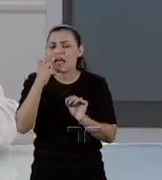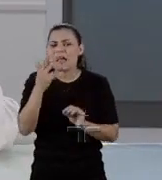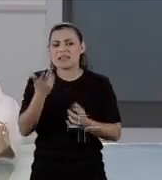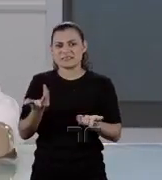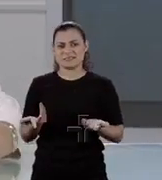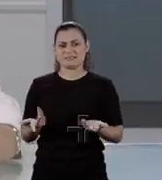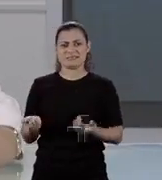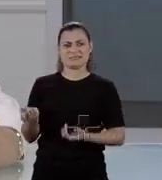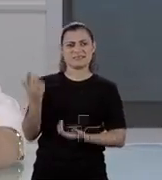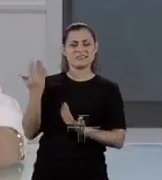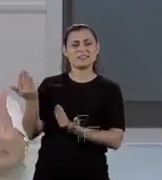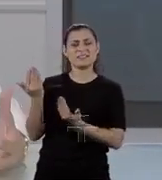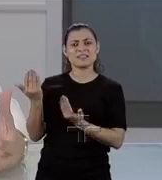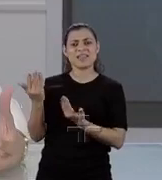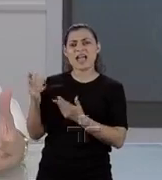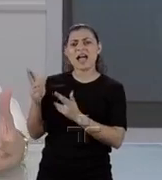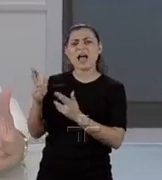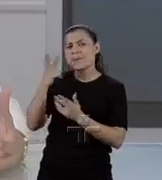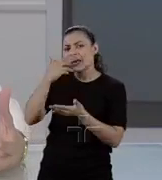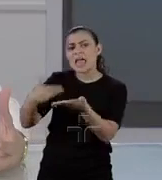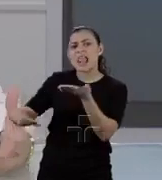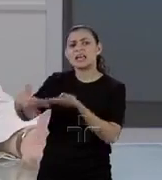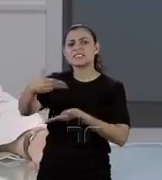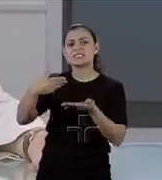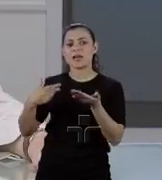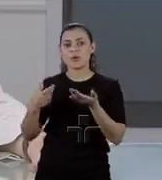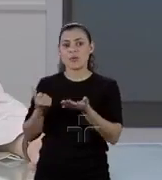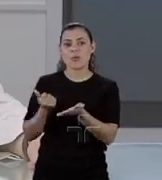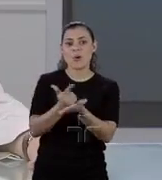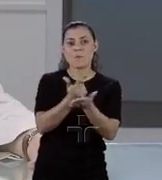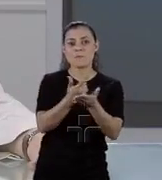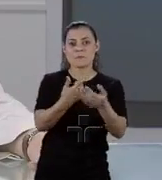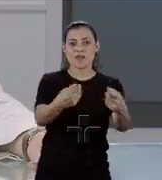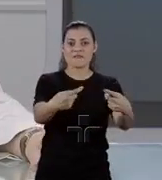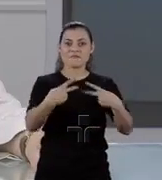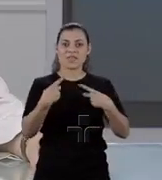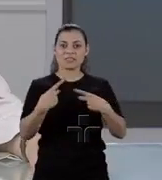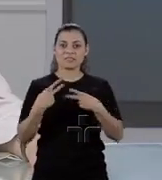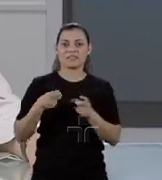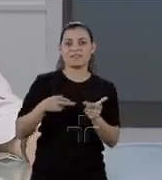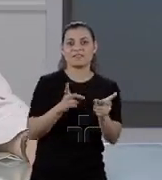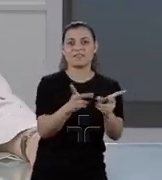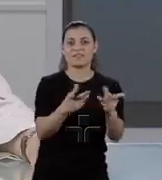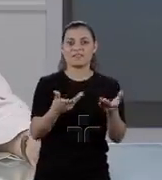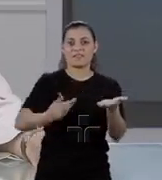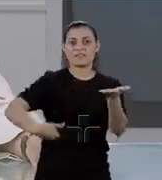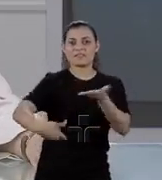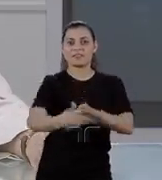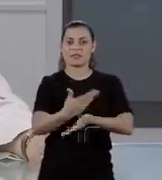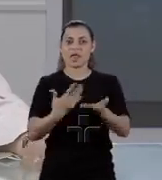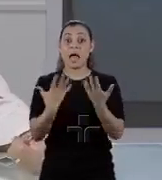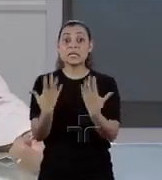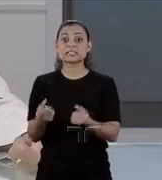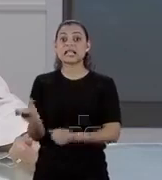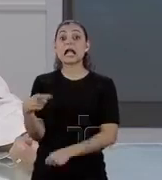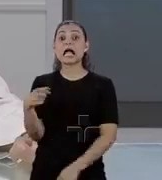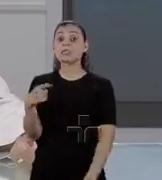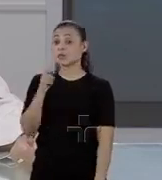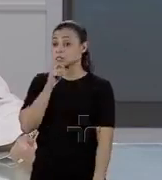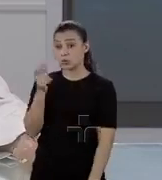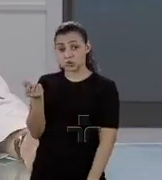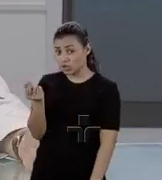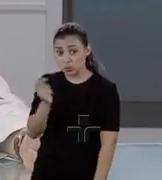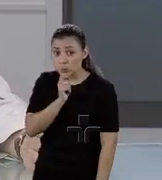de como funcionam relações de compra e venda, né? Então, de repente, é quase como aceitar cartão de crédito. Ao invés de você dar